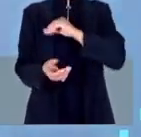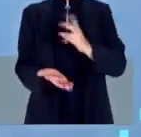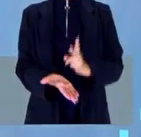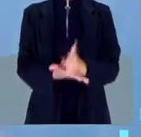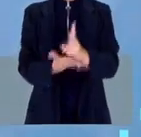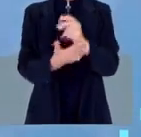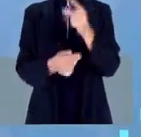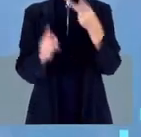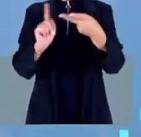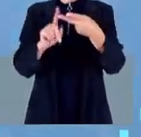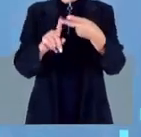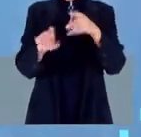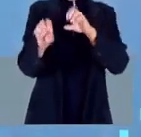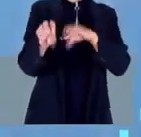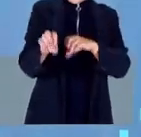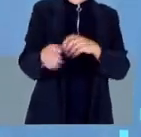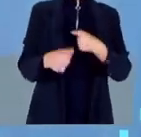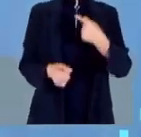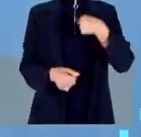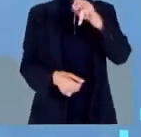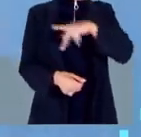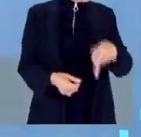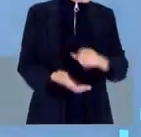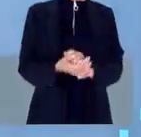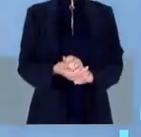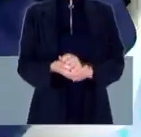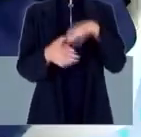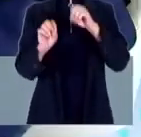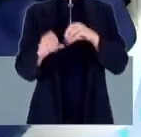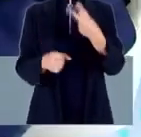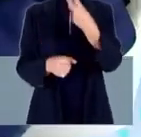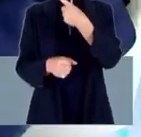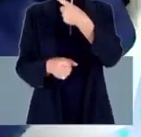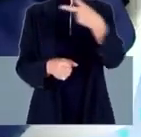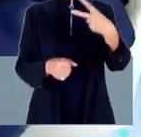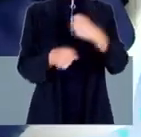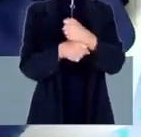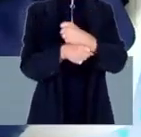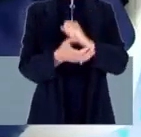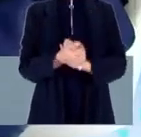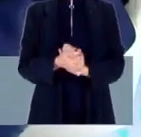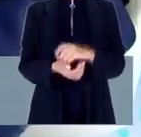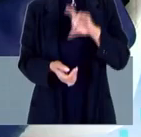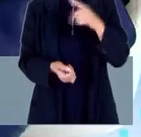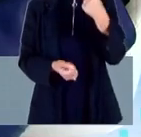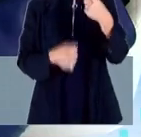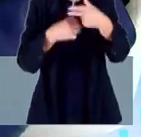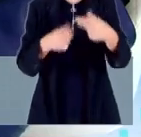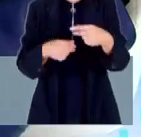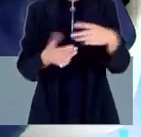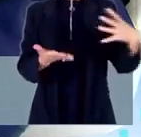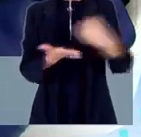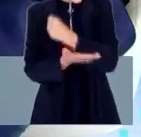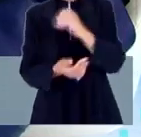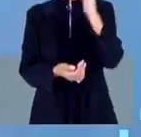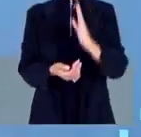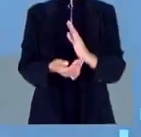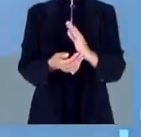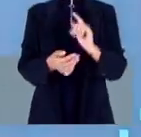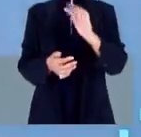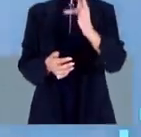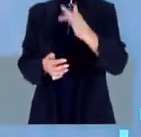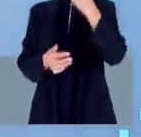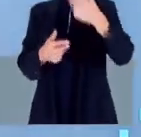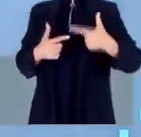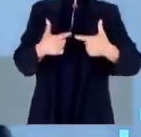o segundo educação radinho Eu Sou professora eu dei aula 12 anos sou uma coisa vai salvar o Brasil de uma próxima guerra